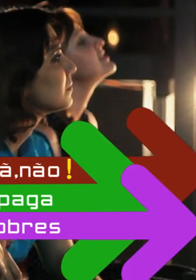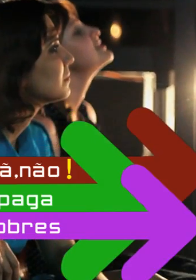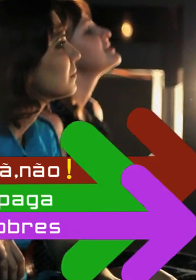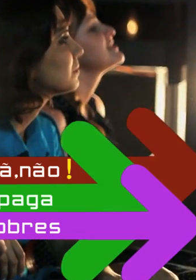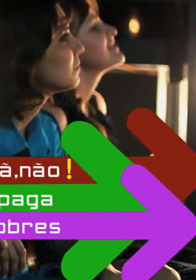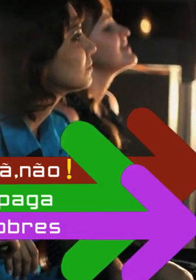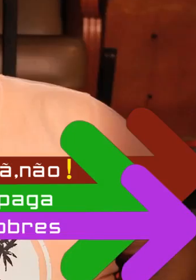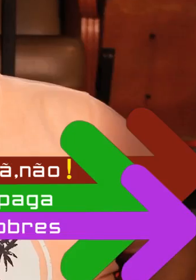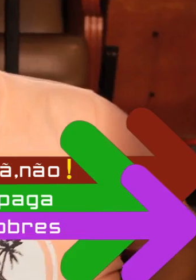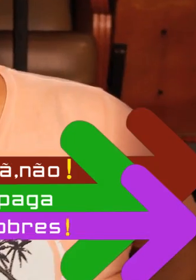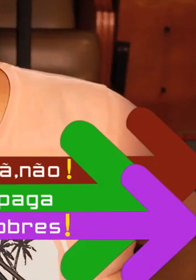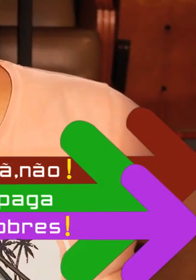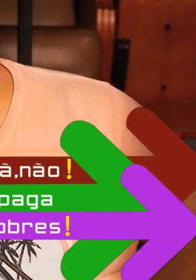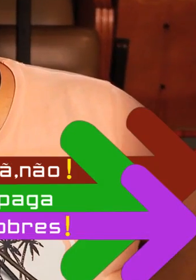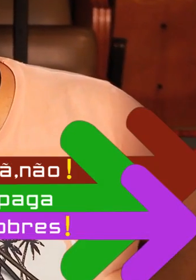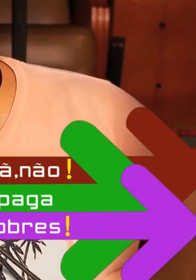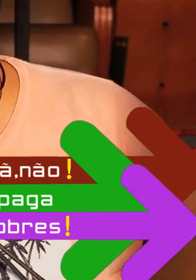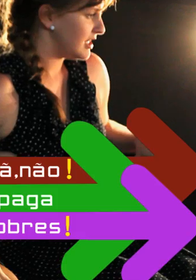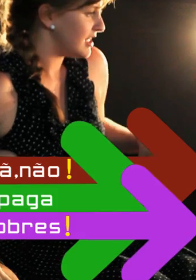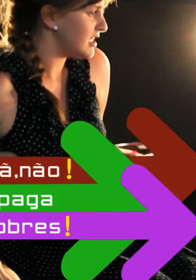conta do alfaiate. Nada aos pobres.